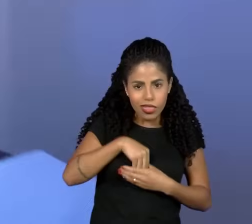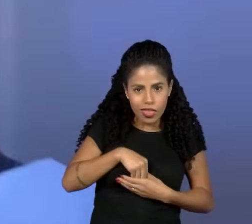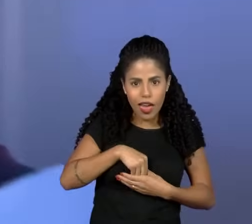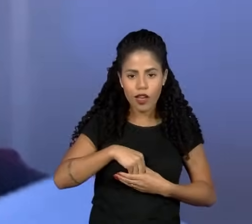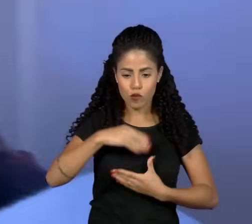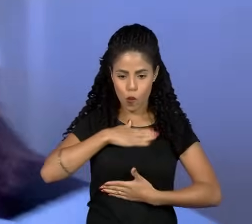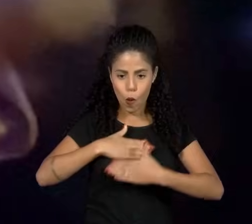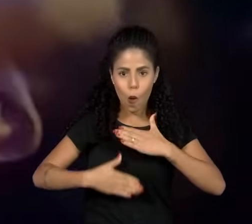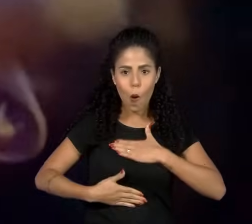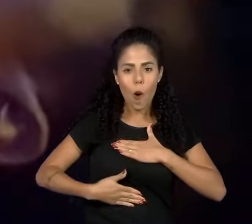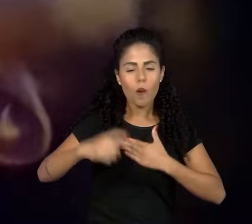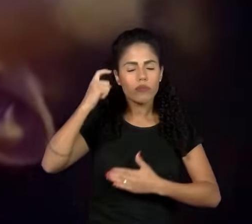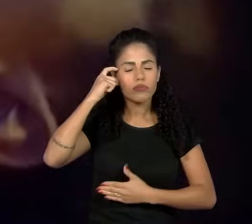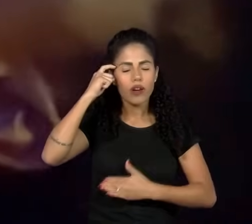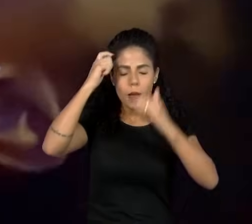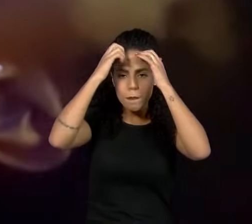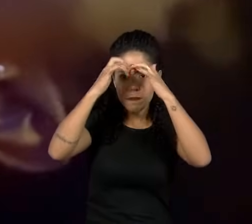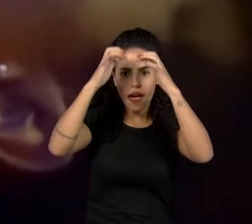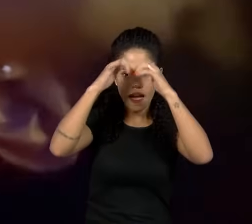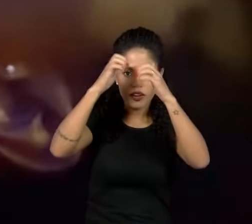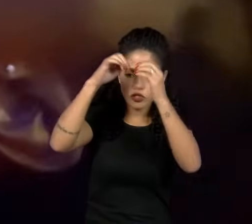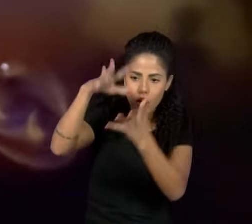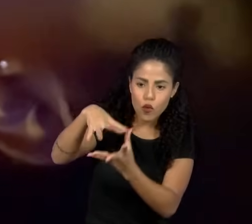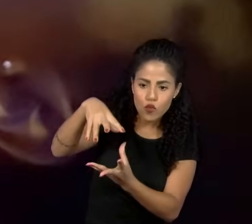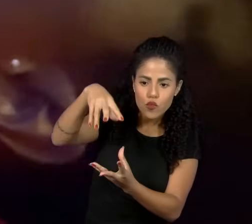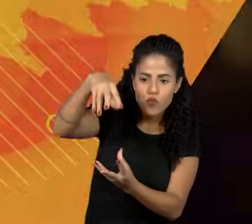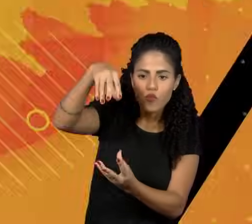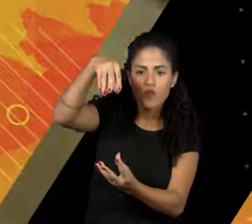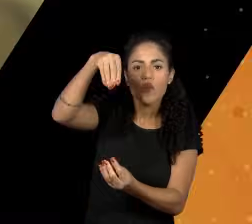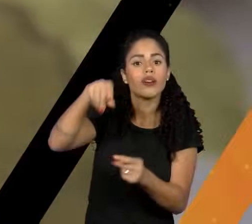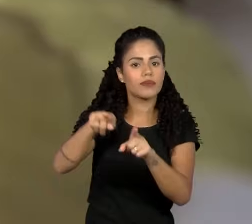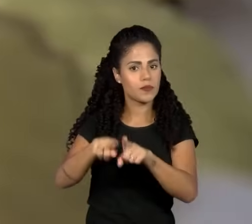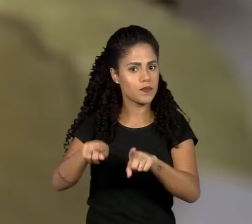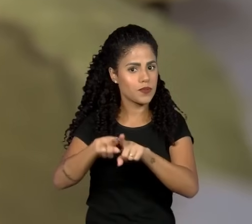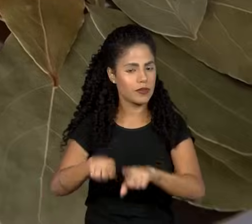e espírito, não somente a parte física química.